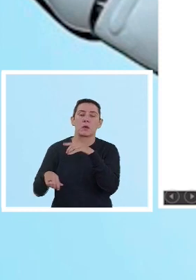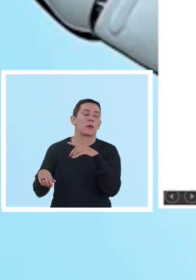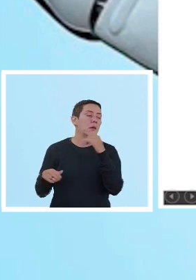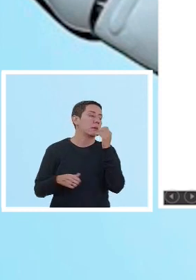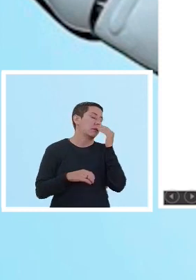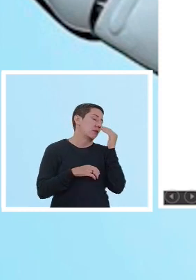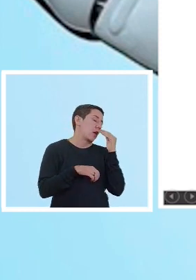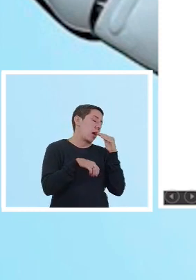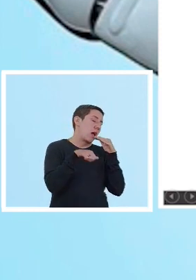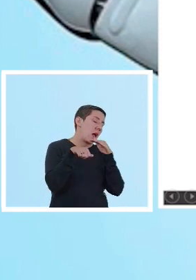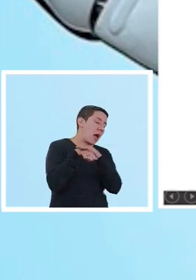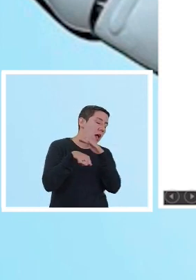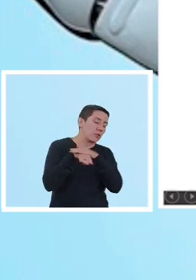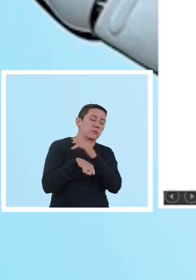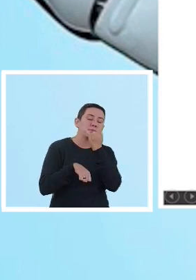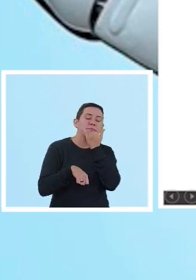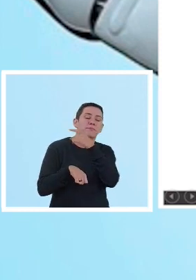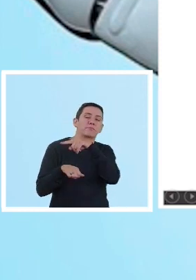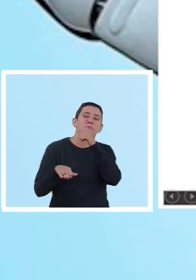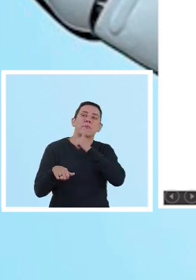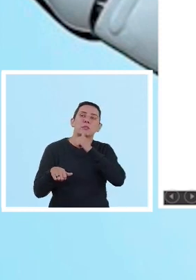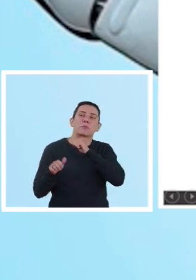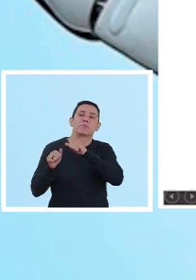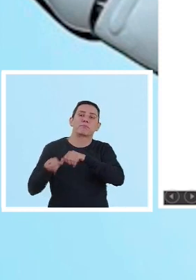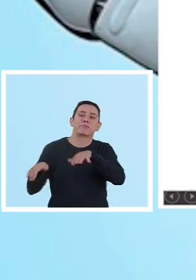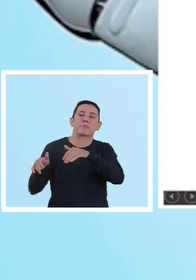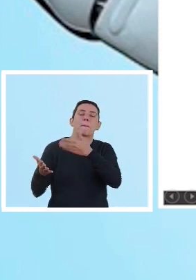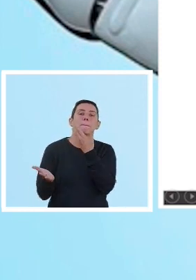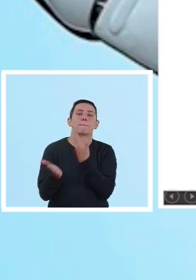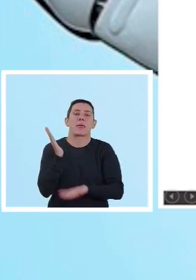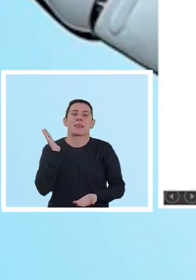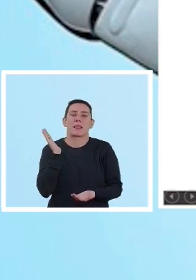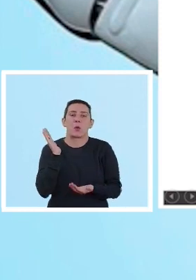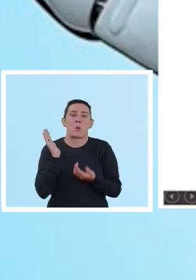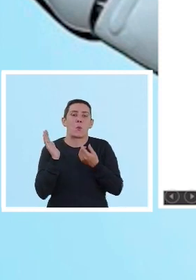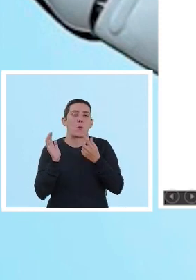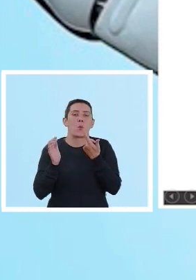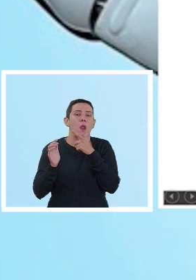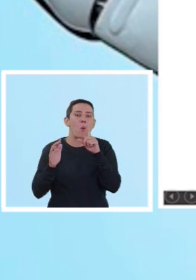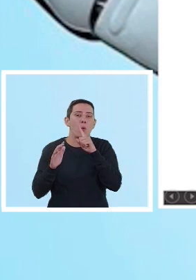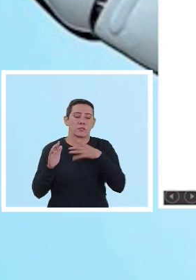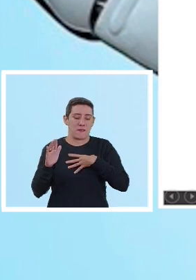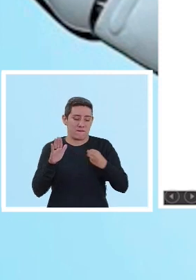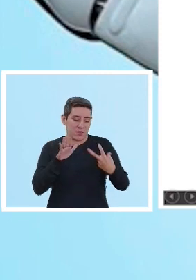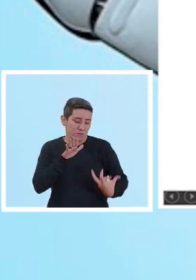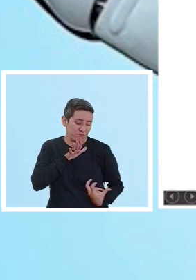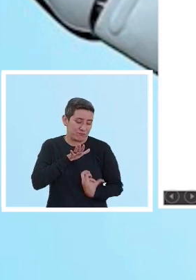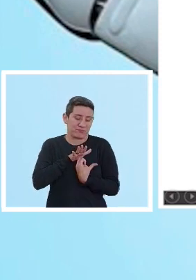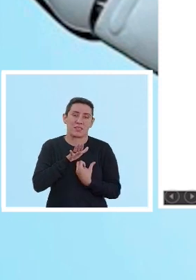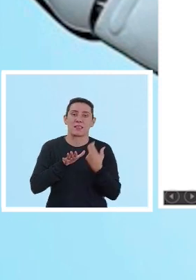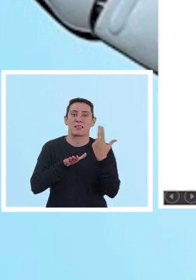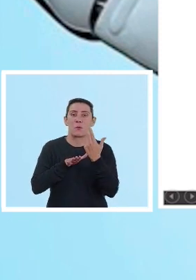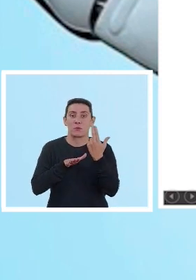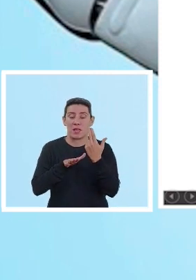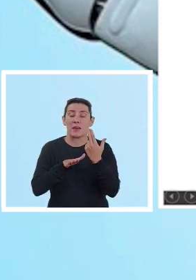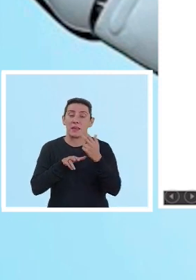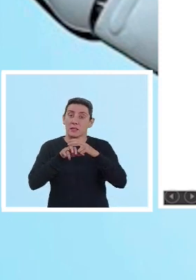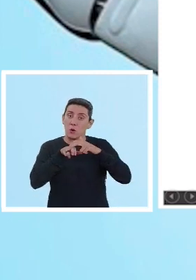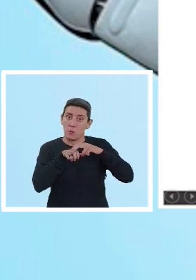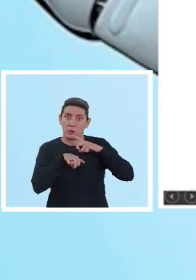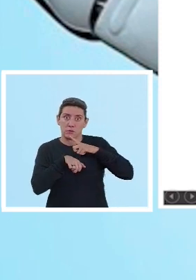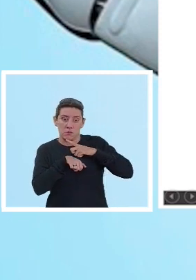é fazer uma espécie de Big Brother das vacas então nós temos ali câmeras né Nós temos câmeras